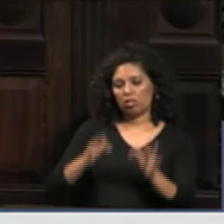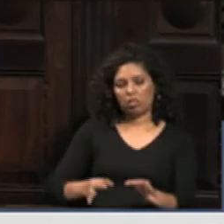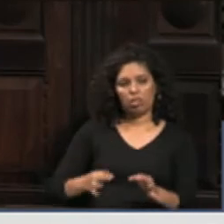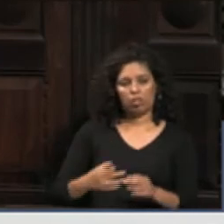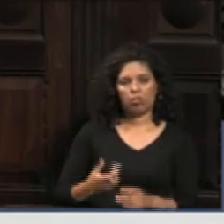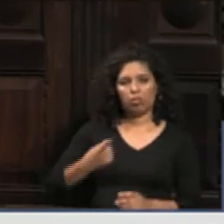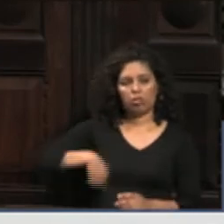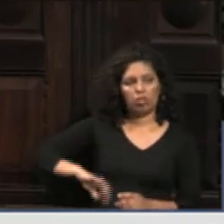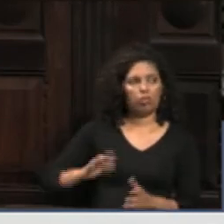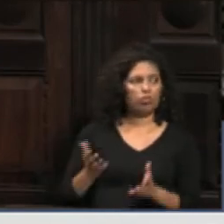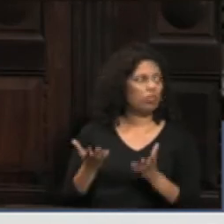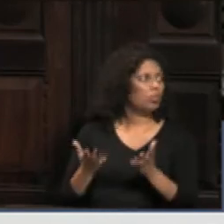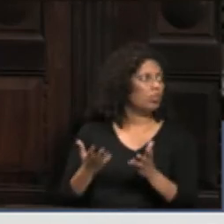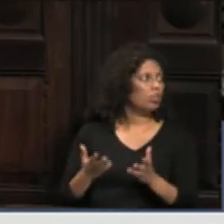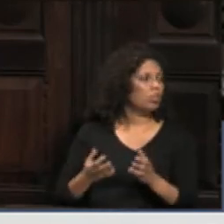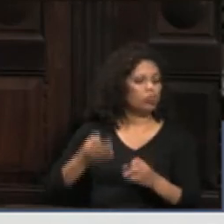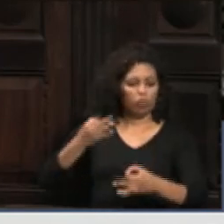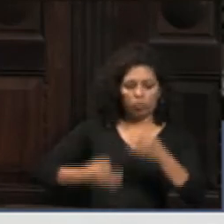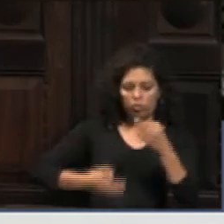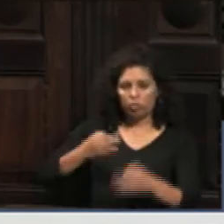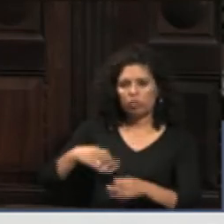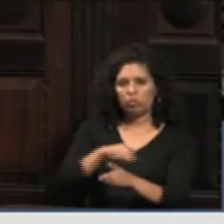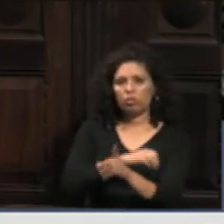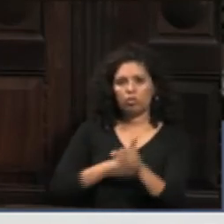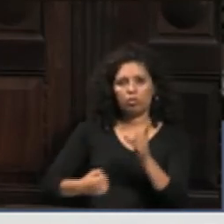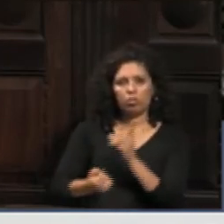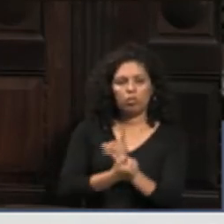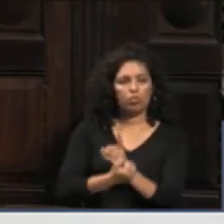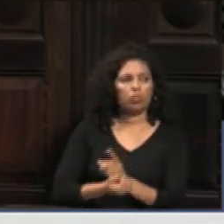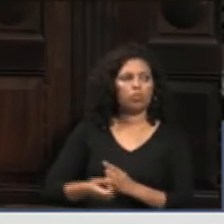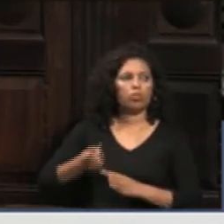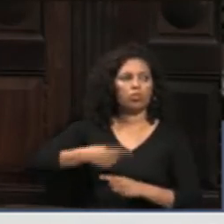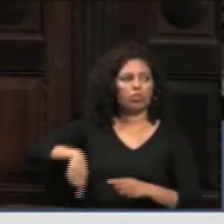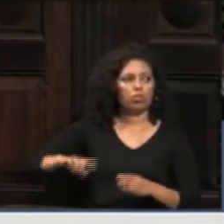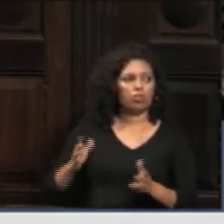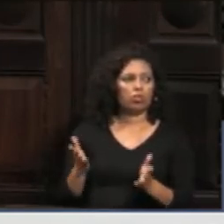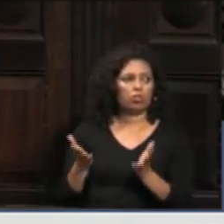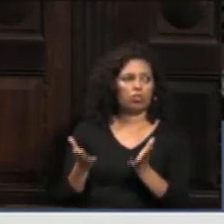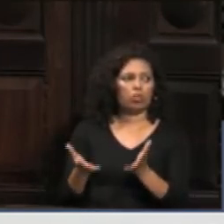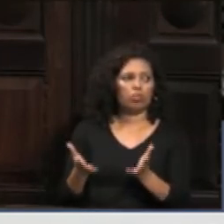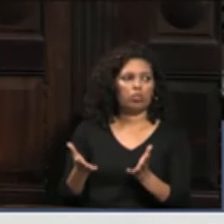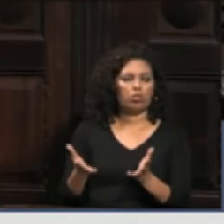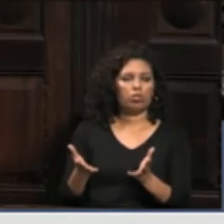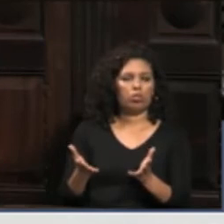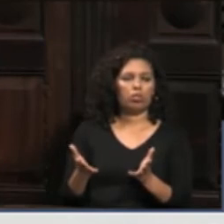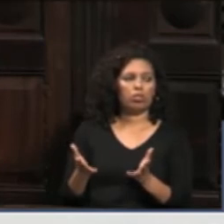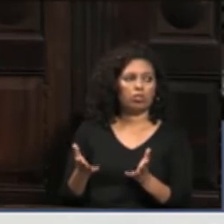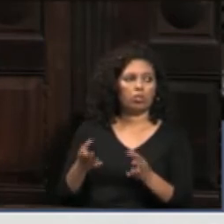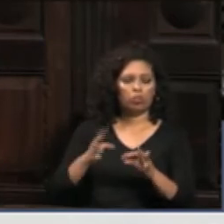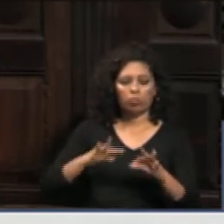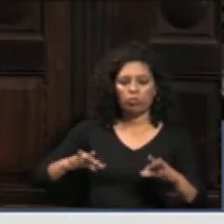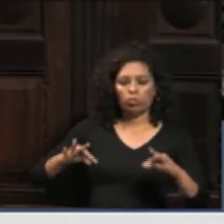nós queremos justiça social, nós queremos o bem de todos,